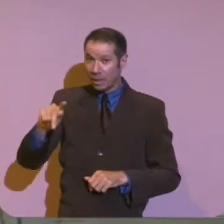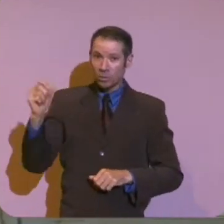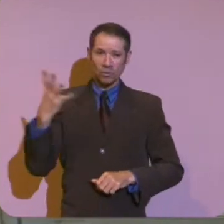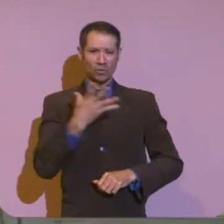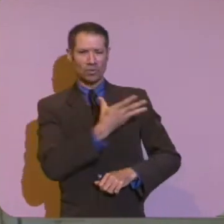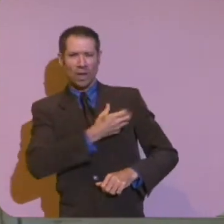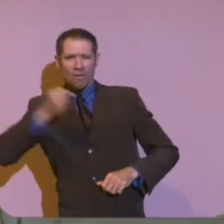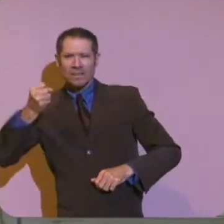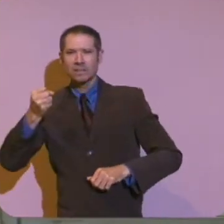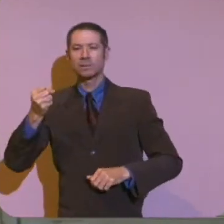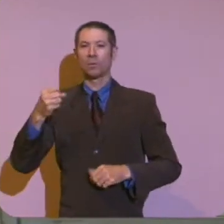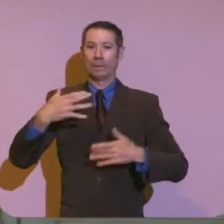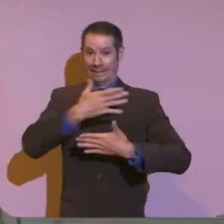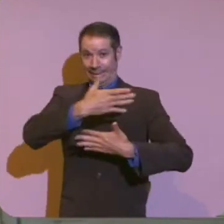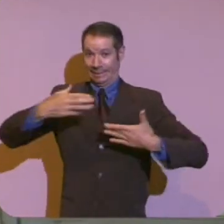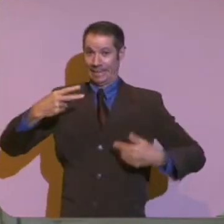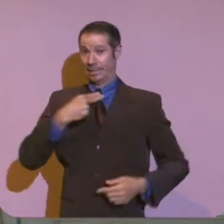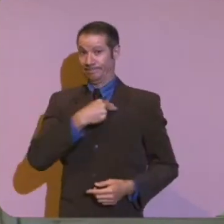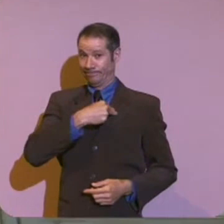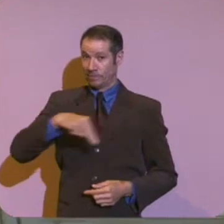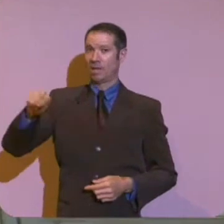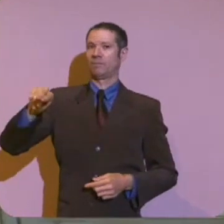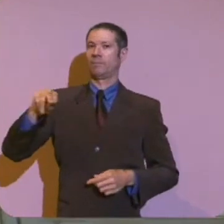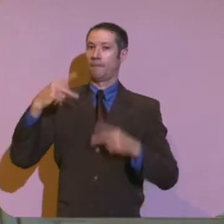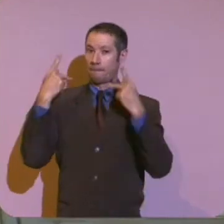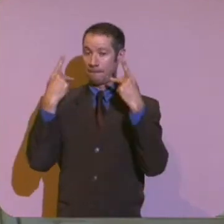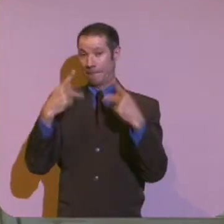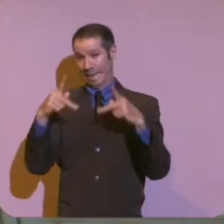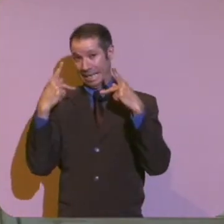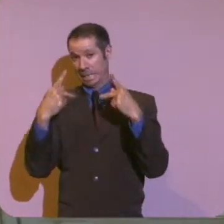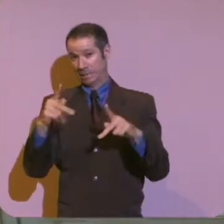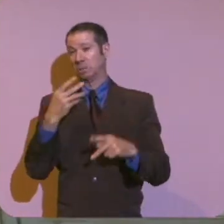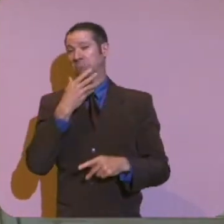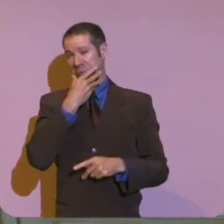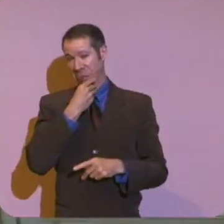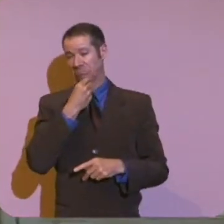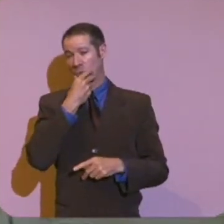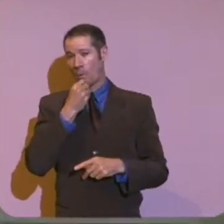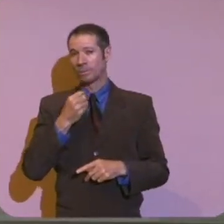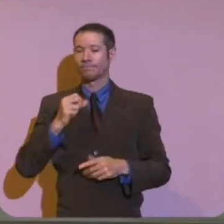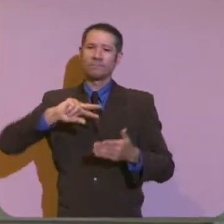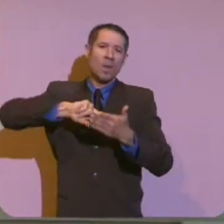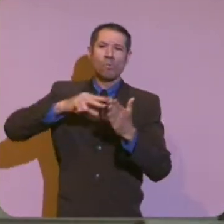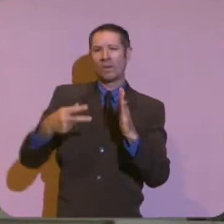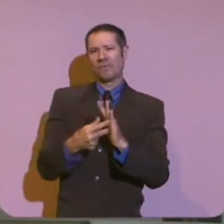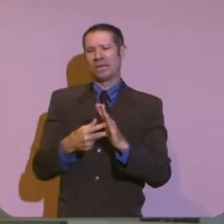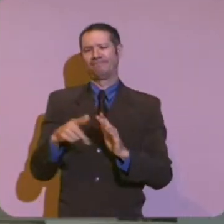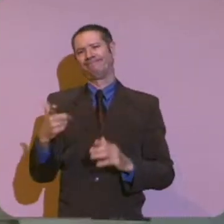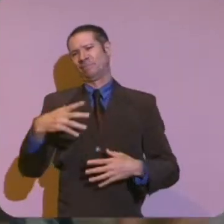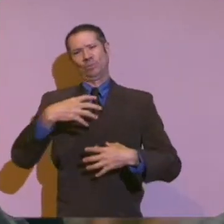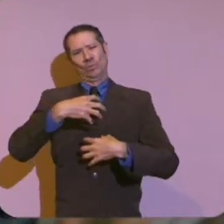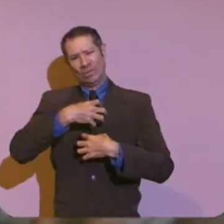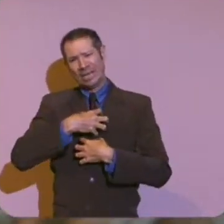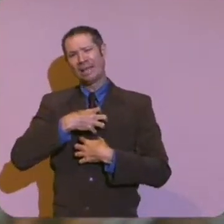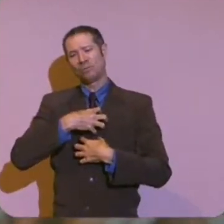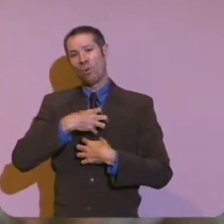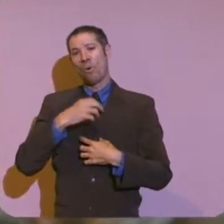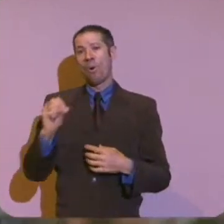cidade de Nínive por causa da pregação daquele homem. O que eu quero dizer é que não tem jeito: ou